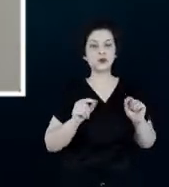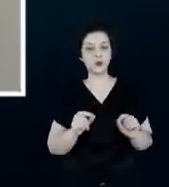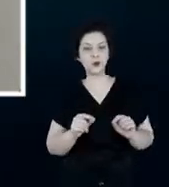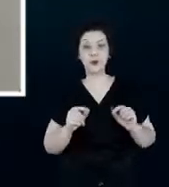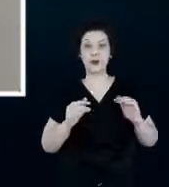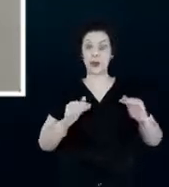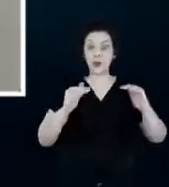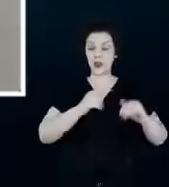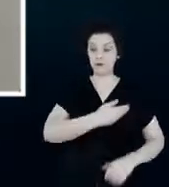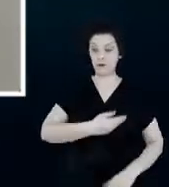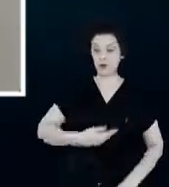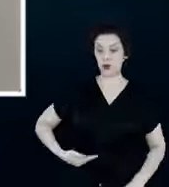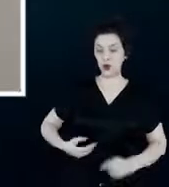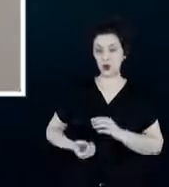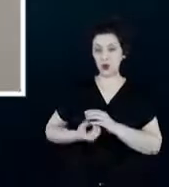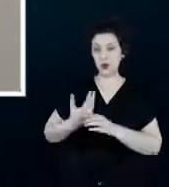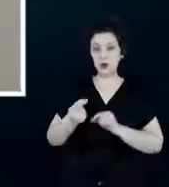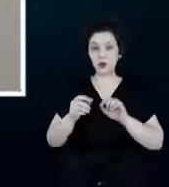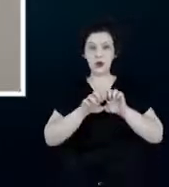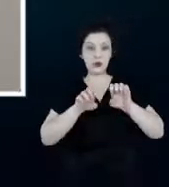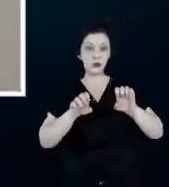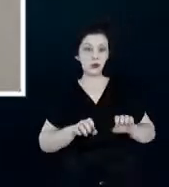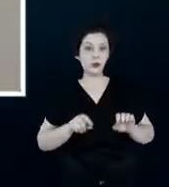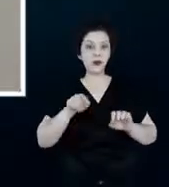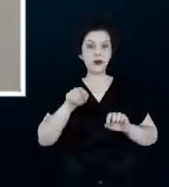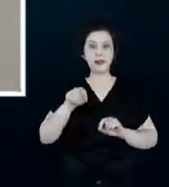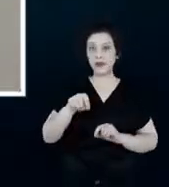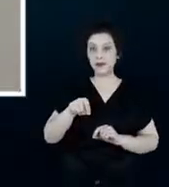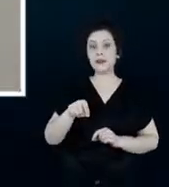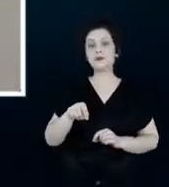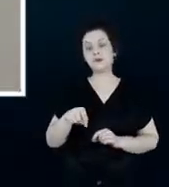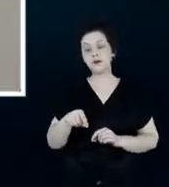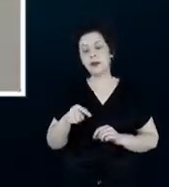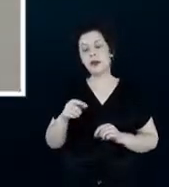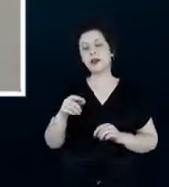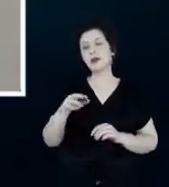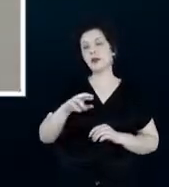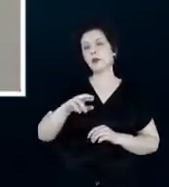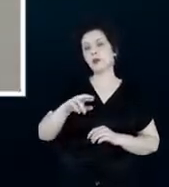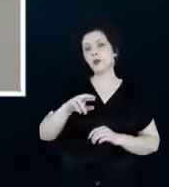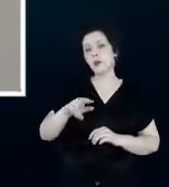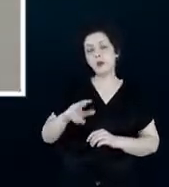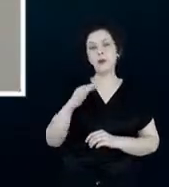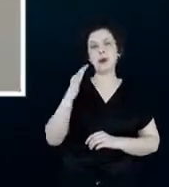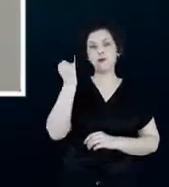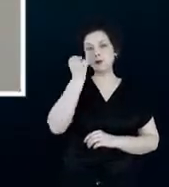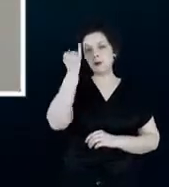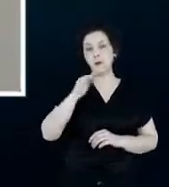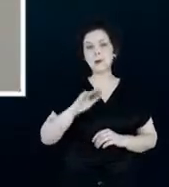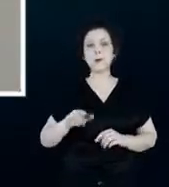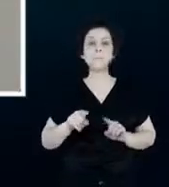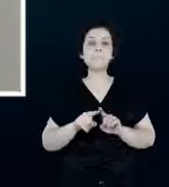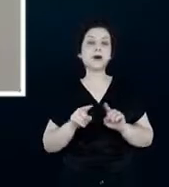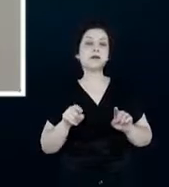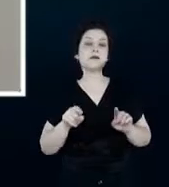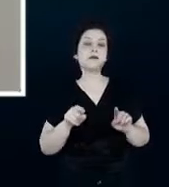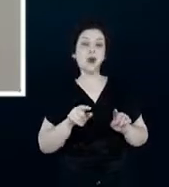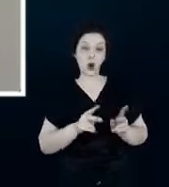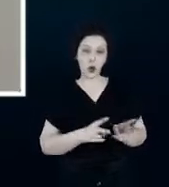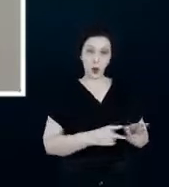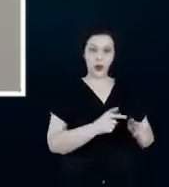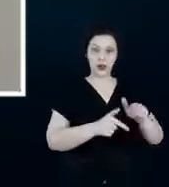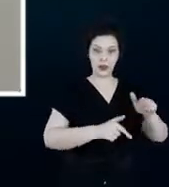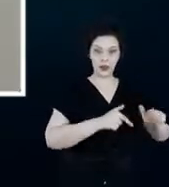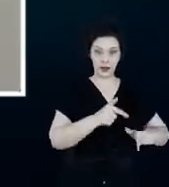nível de governo, essa criação de estruturas de governança, né, assim, a coisa mais trivial, mas o que a gente quer fazer é, por um lado, continuar trabalhando